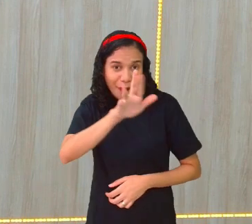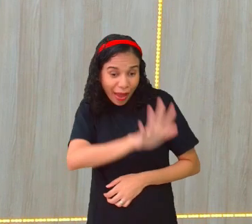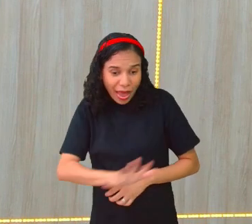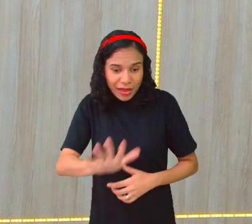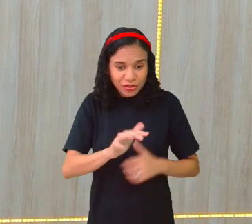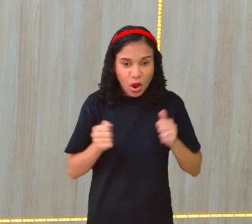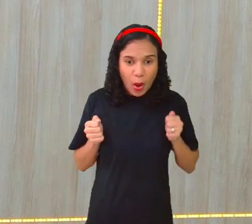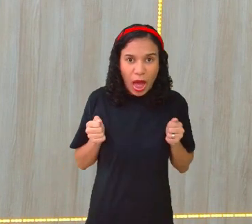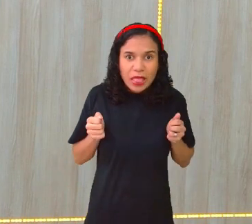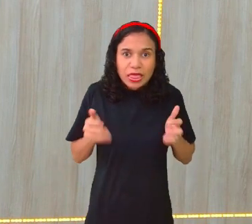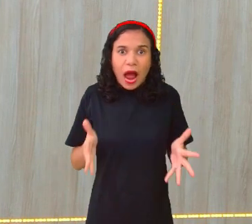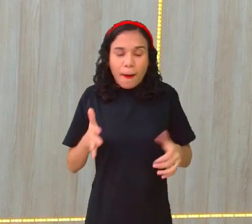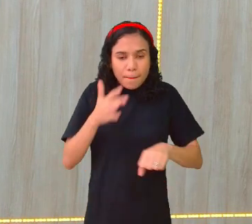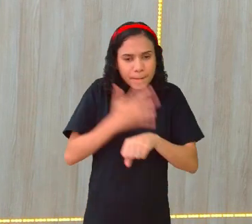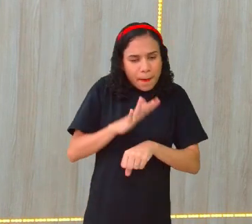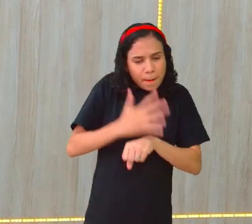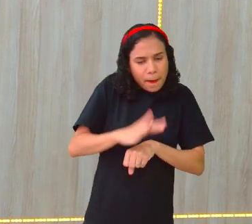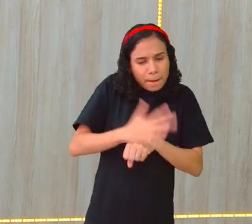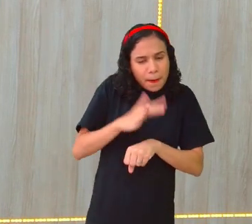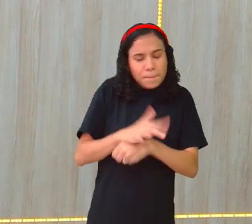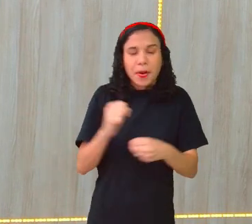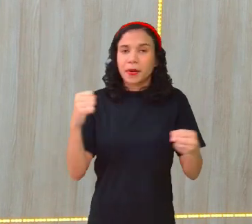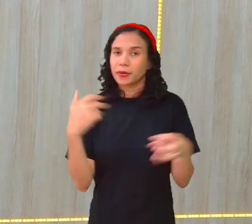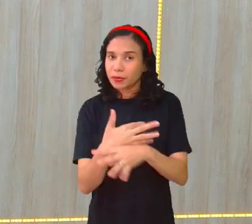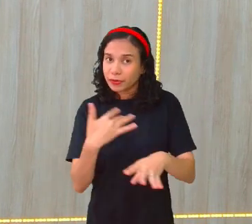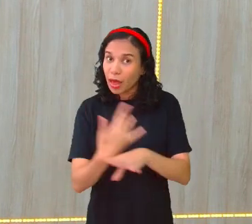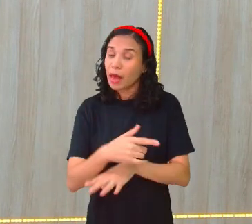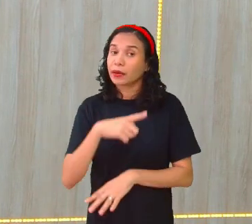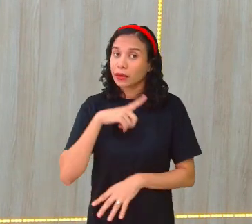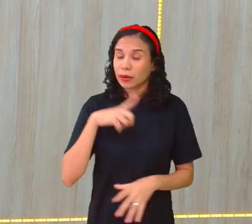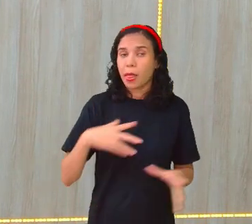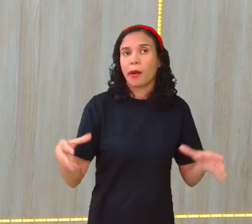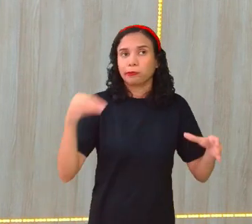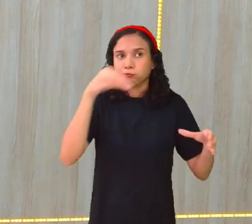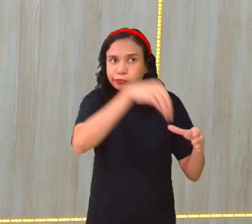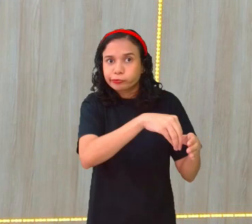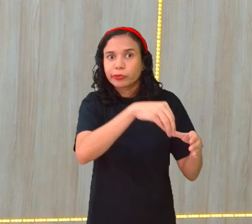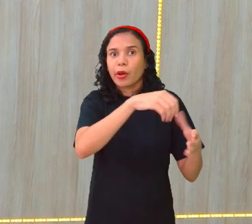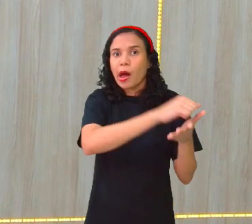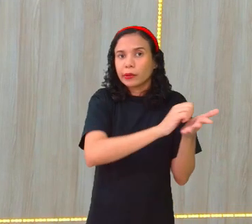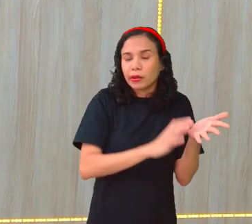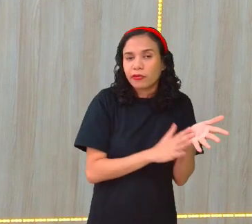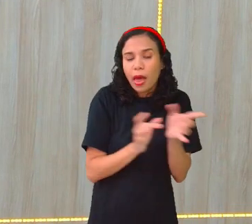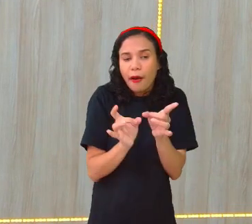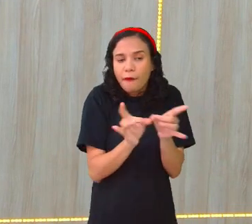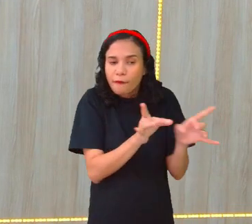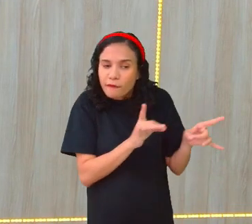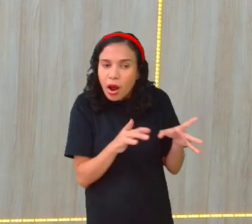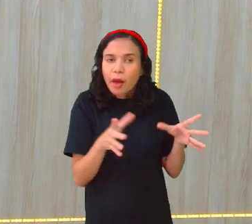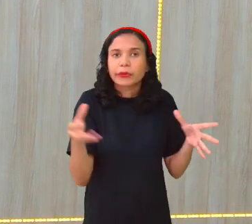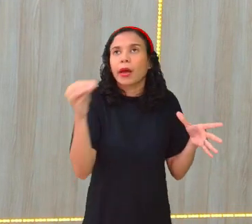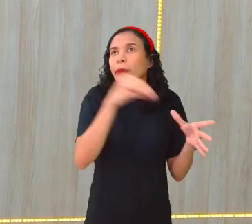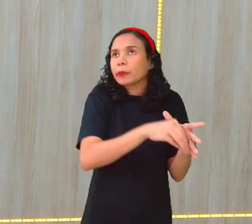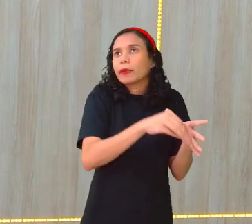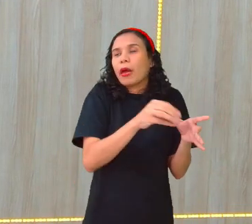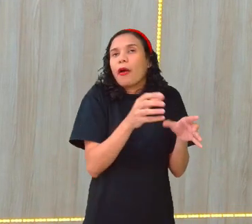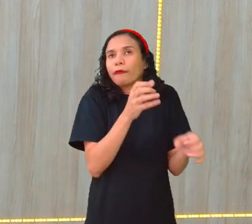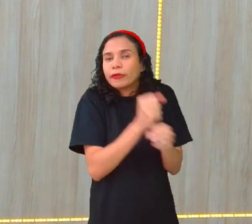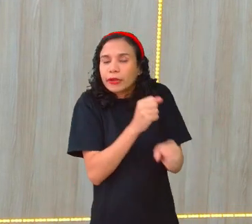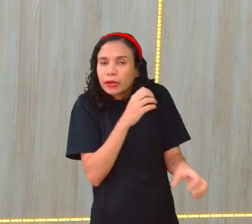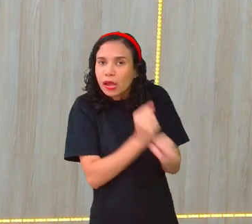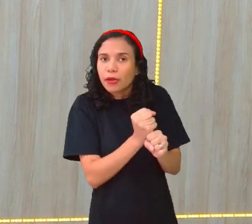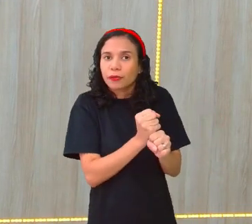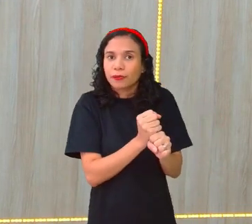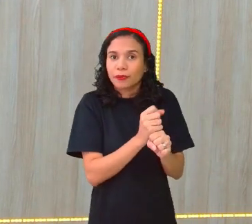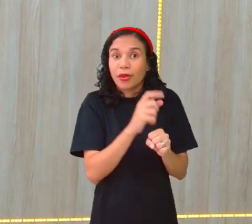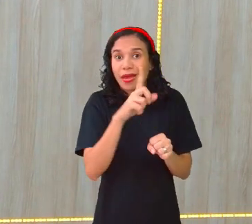cidade, onde se concentra atividade comercial e financeira. Então, é aquele local onde aquela